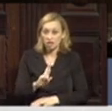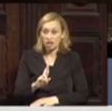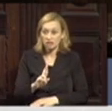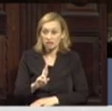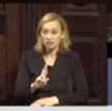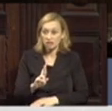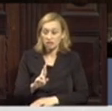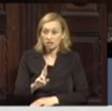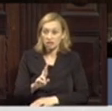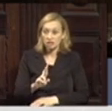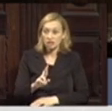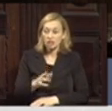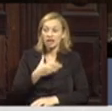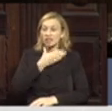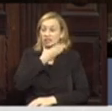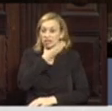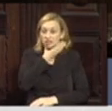nada,